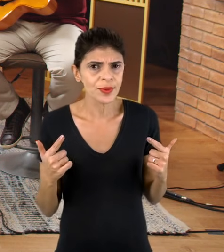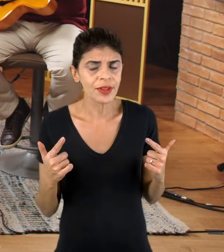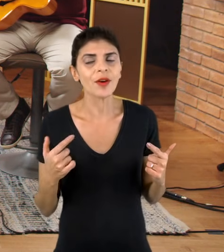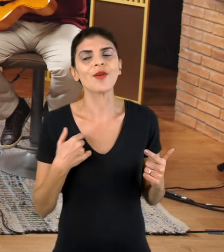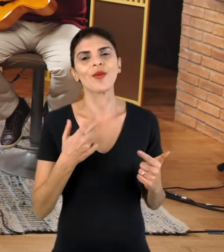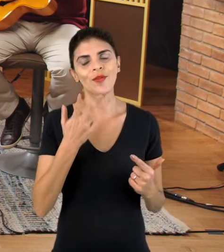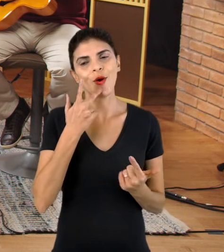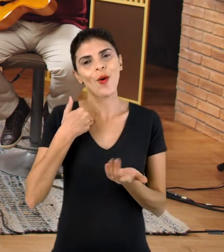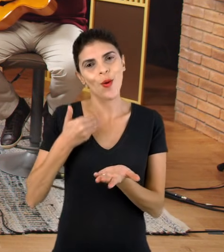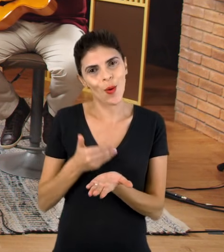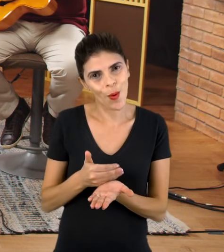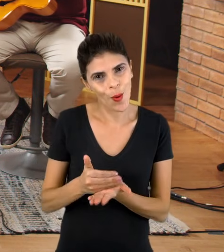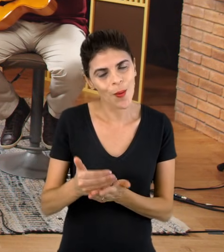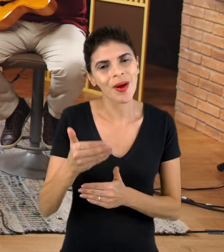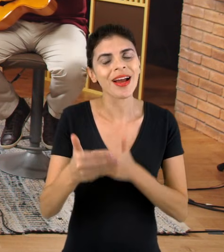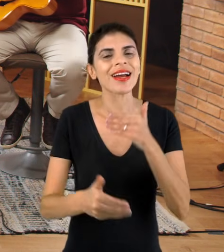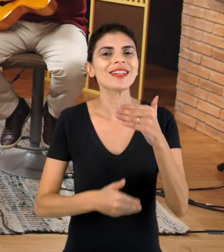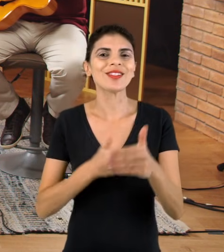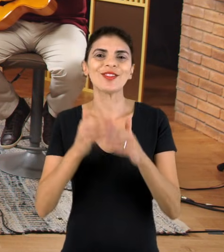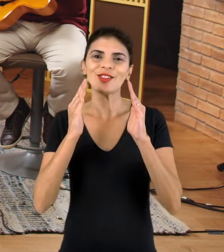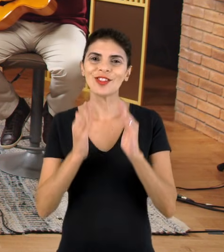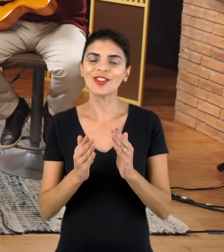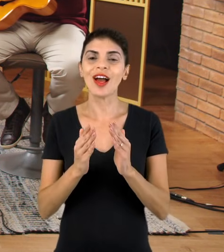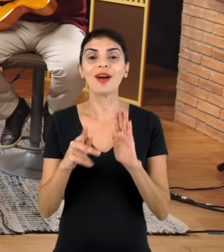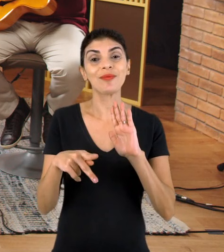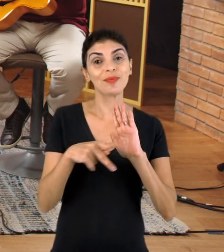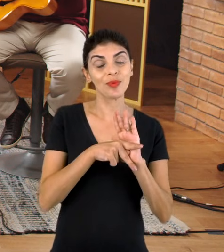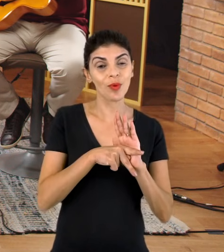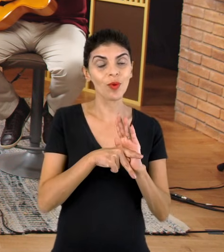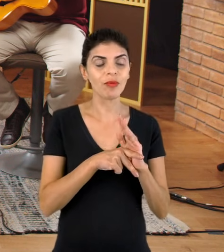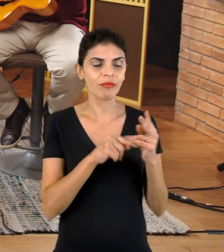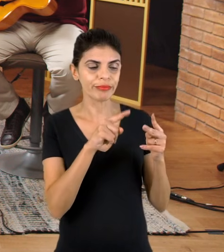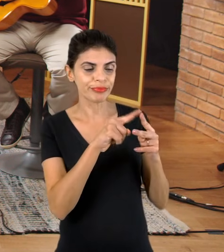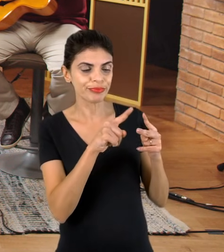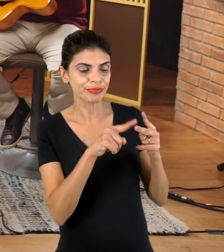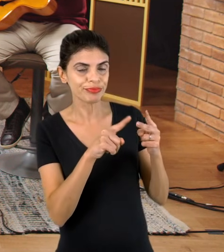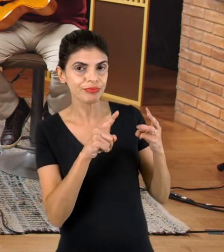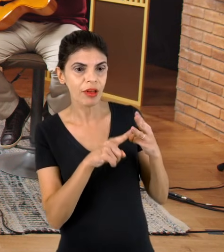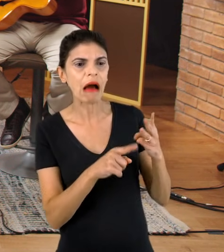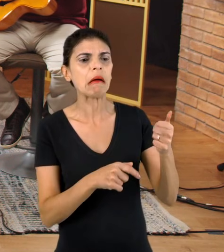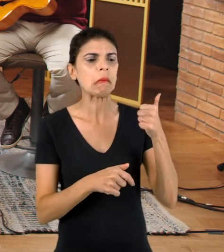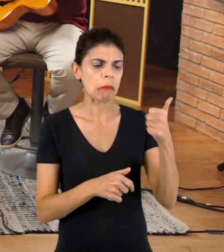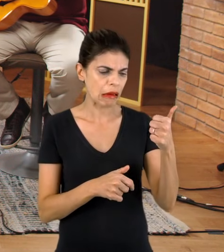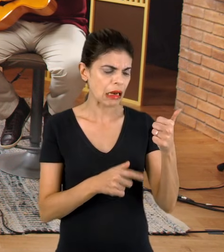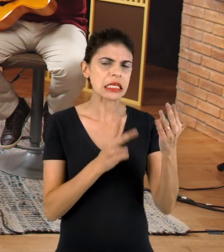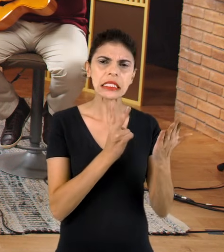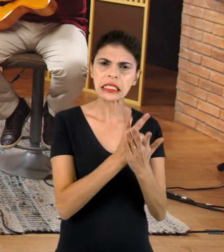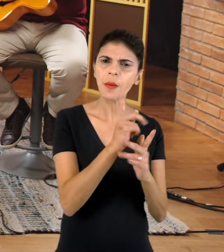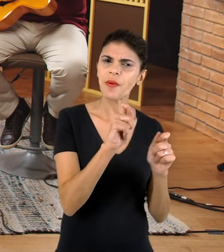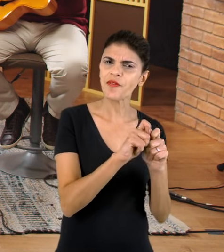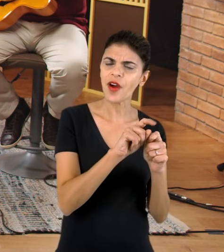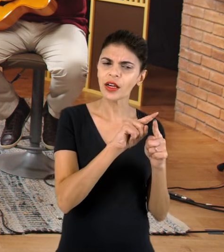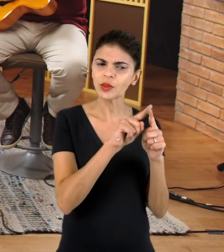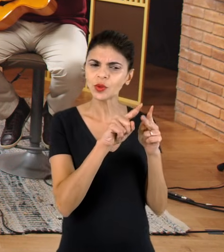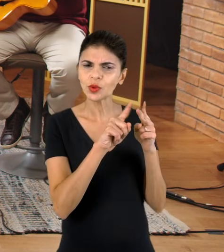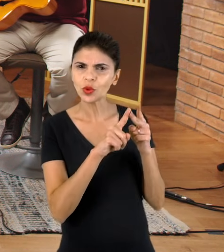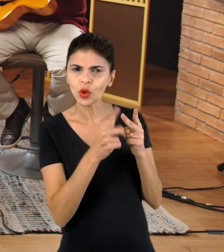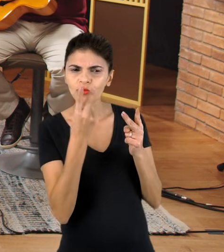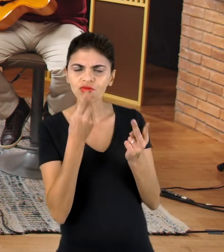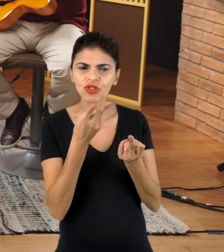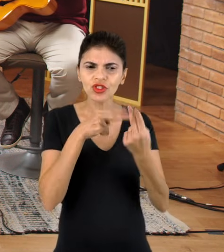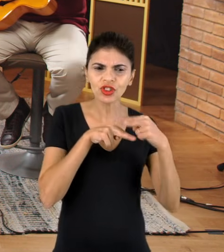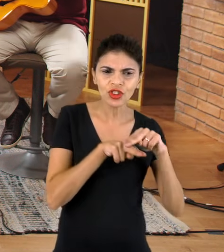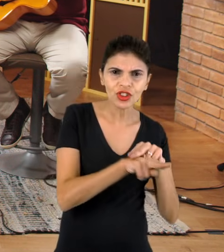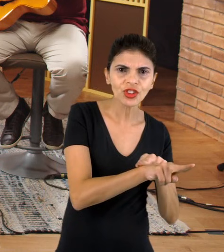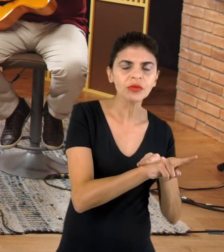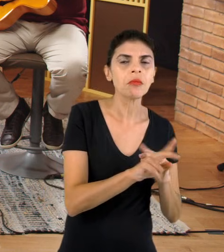pô, velho. Aí eu começo a fazer Doneni, né? Que já são duas linhas, um 7/3, que... Ah, beleza, mas sempre tu faz duas linhas na